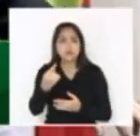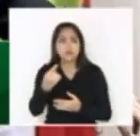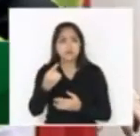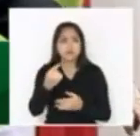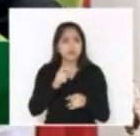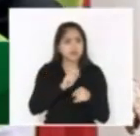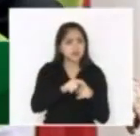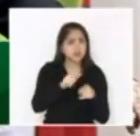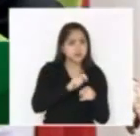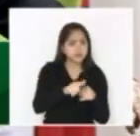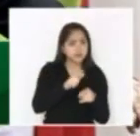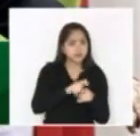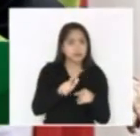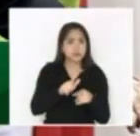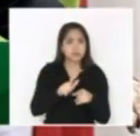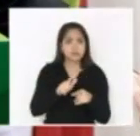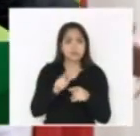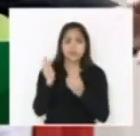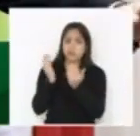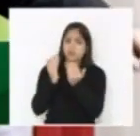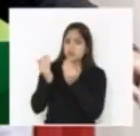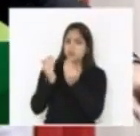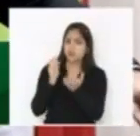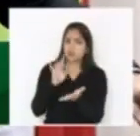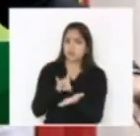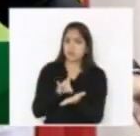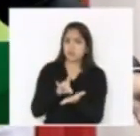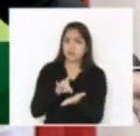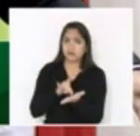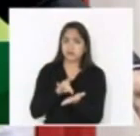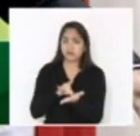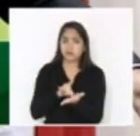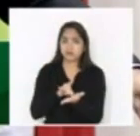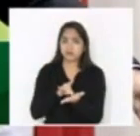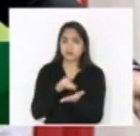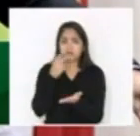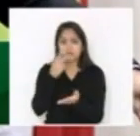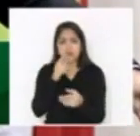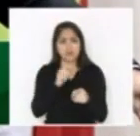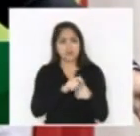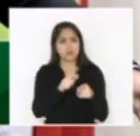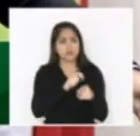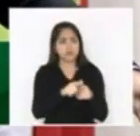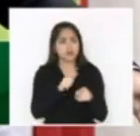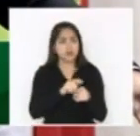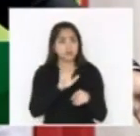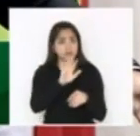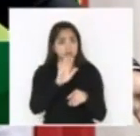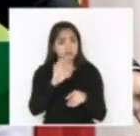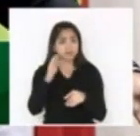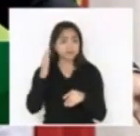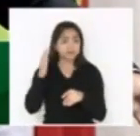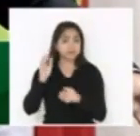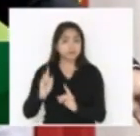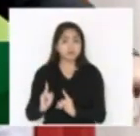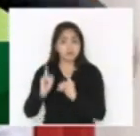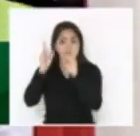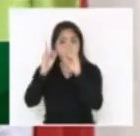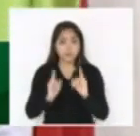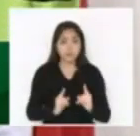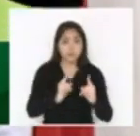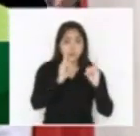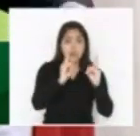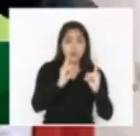eu duvido que isso seja verdadeiro, a grande maioria dos prédios que sediava o DR